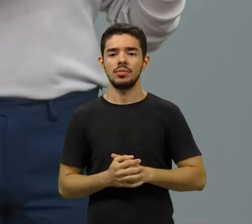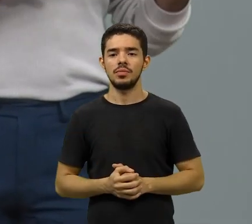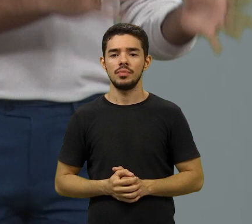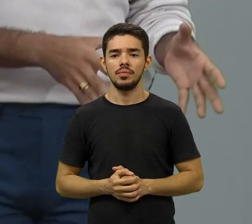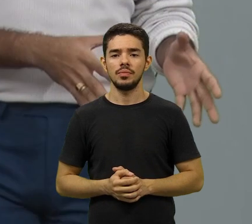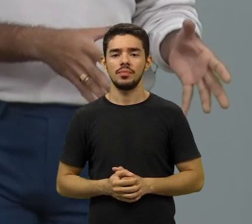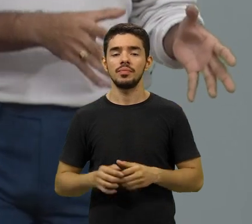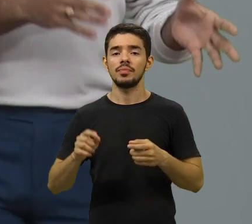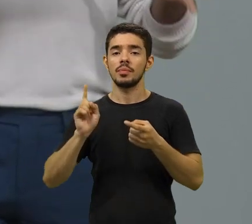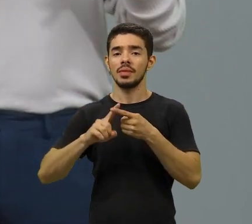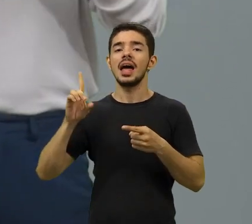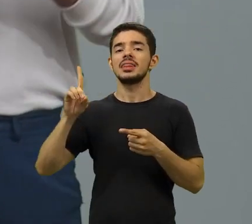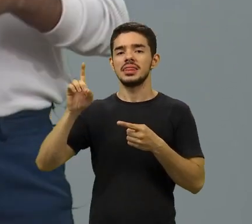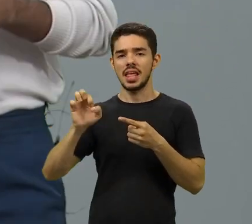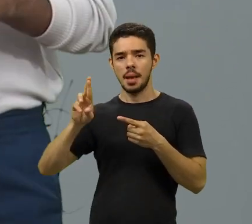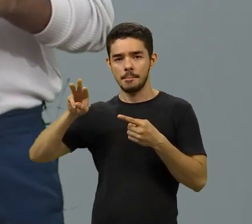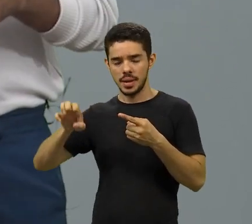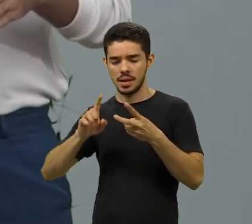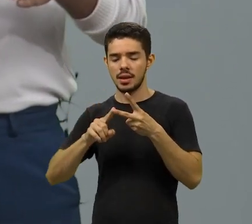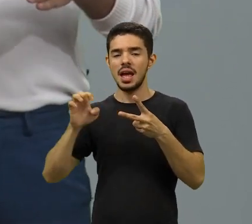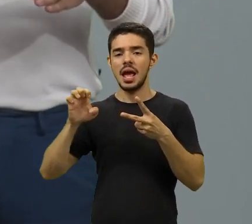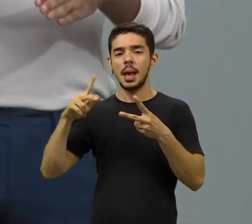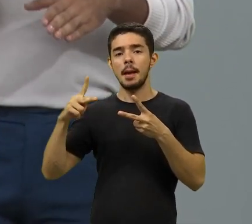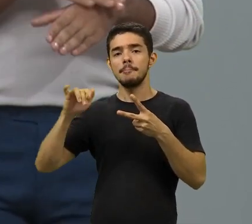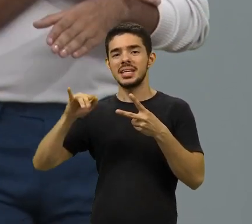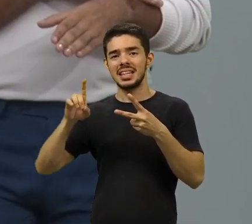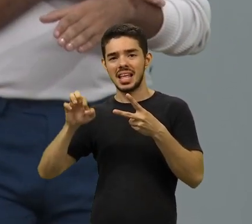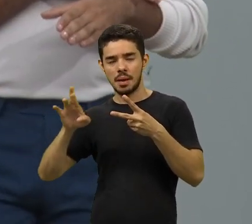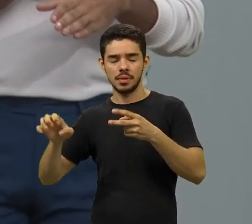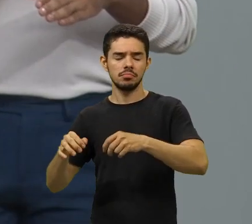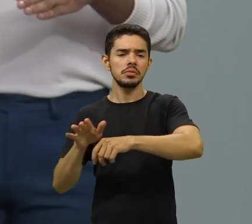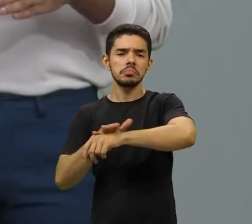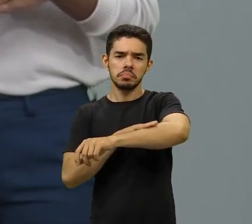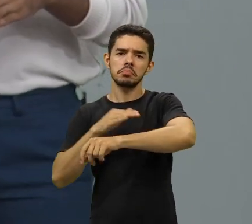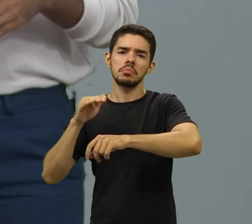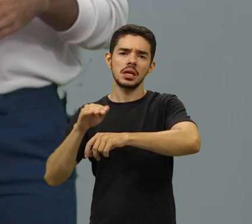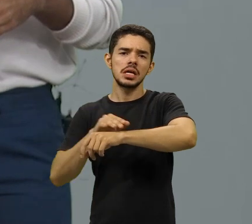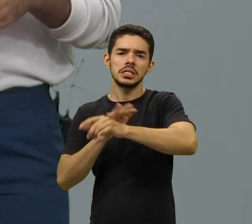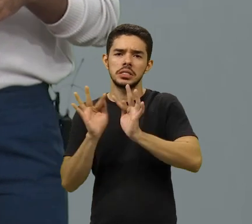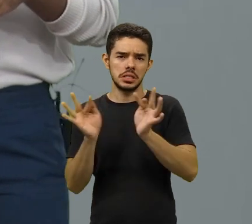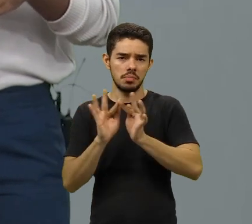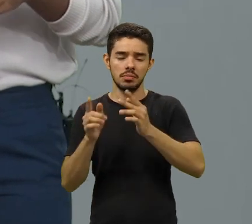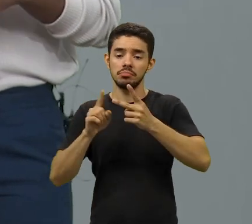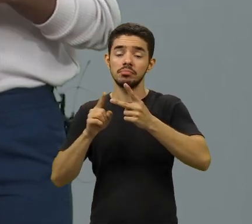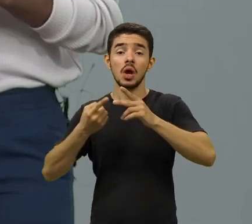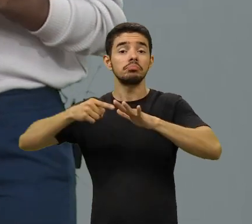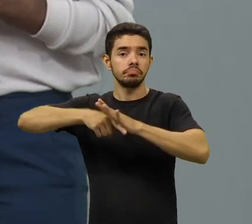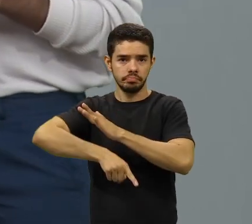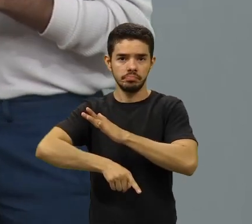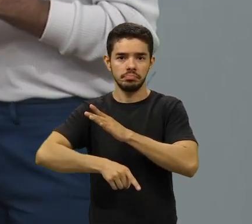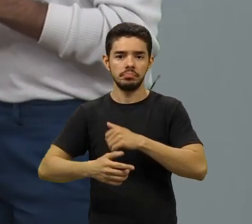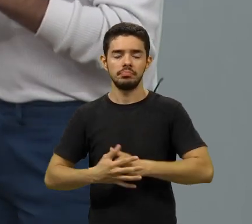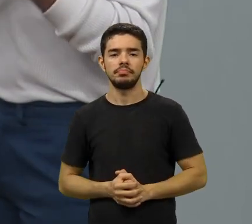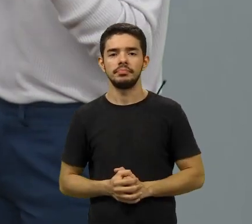aí a derme e a epiderme. A epiderme é a parte mais superficial e a derme é a parte abaixo